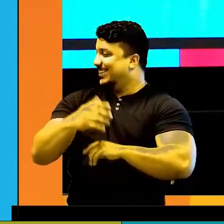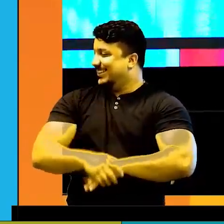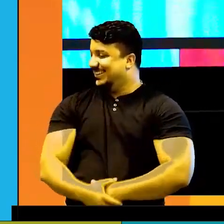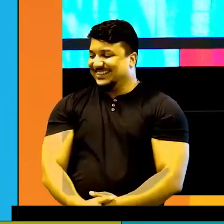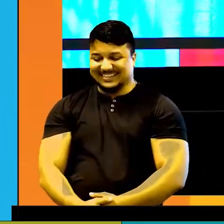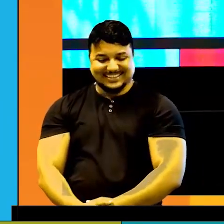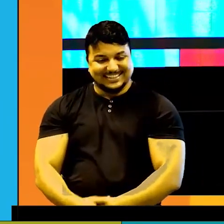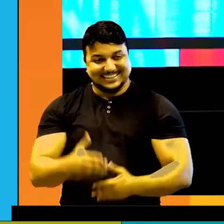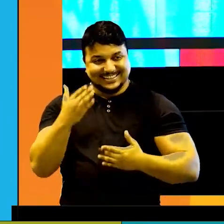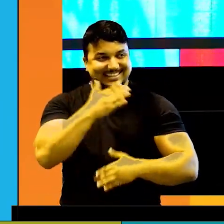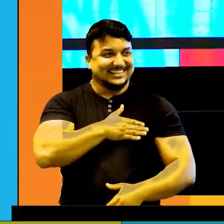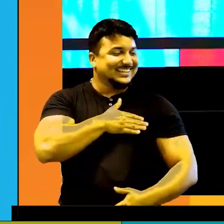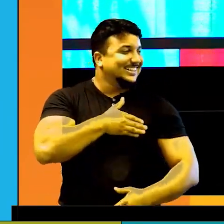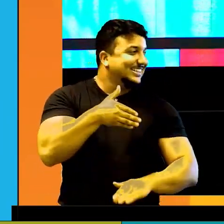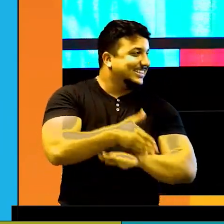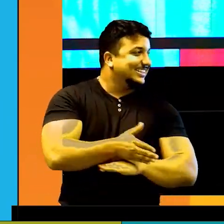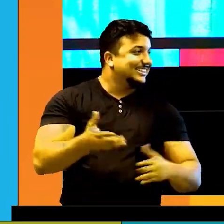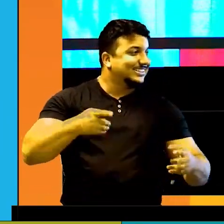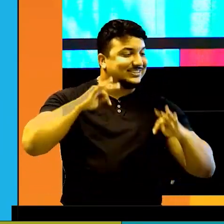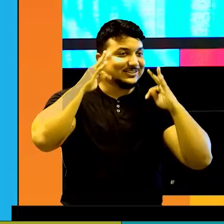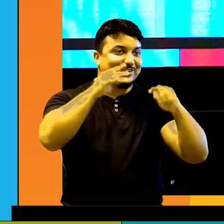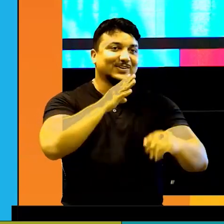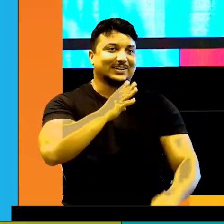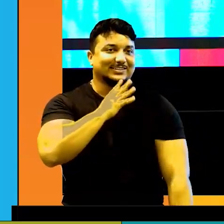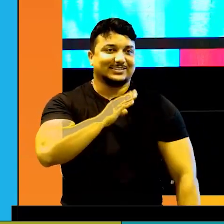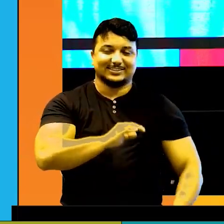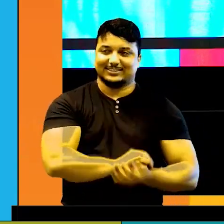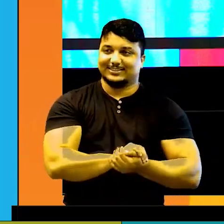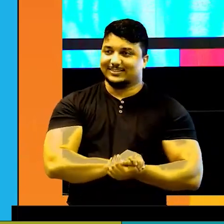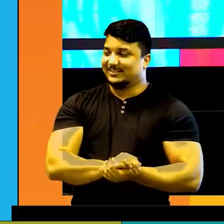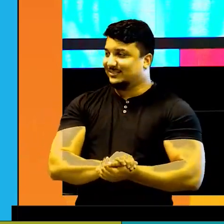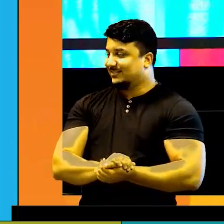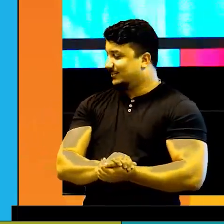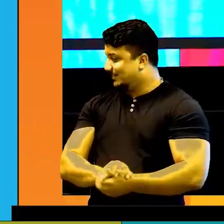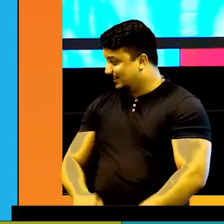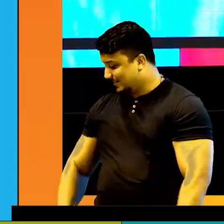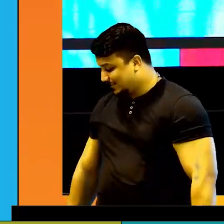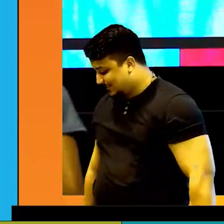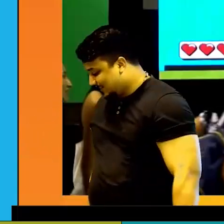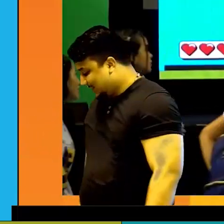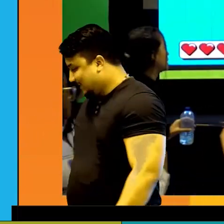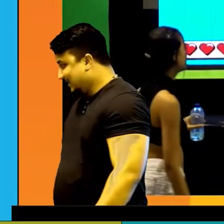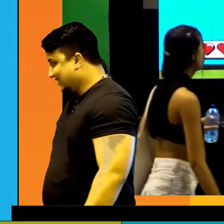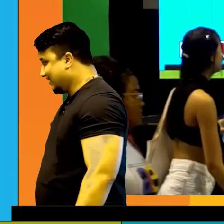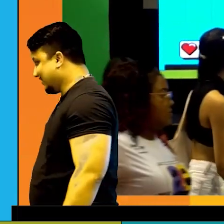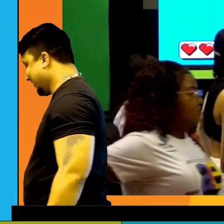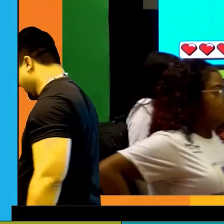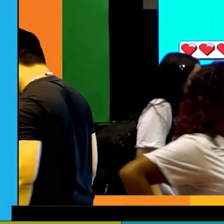estímulo. Prazer enorme ter conhecido a todos vocês. Até a próxima. Tchau.